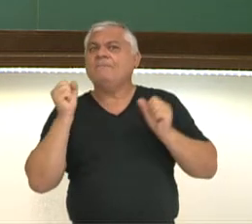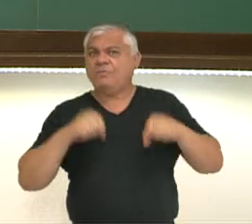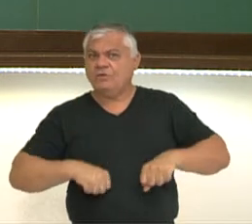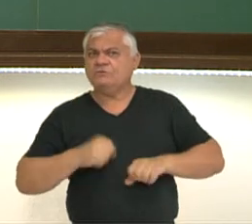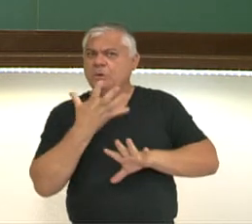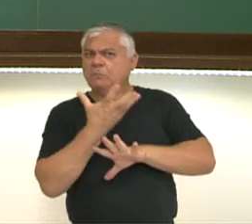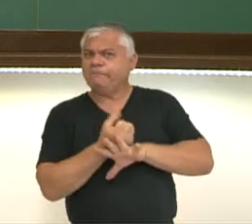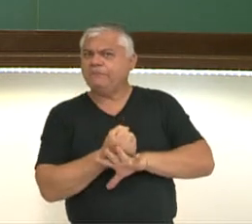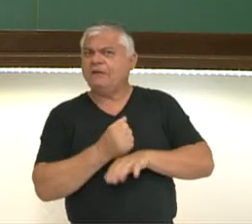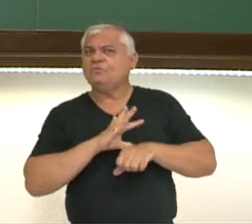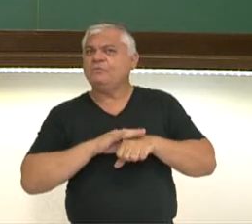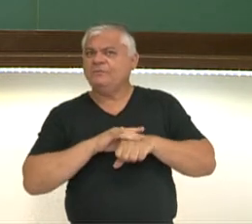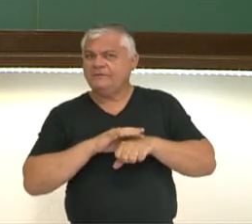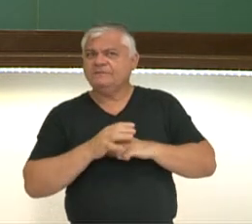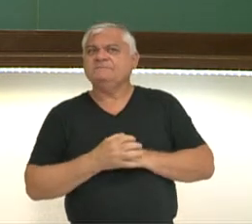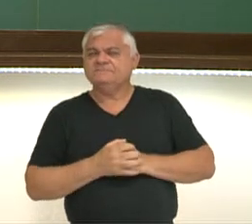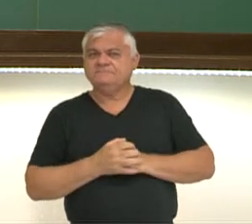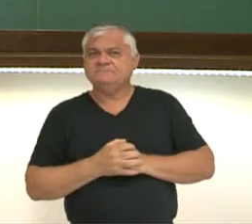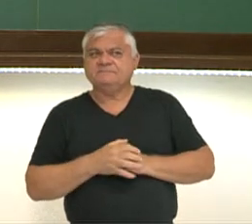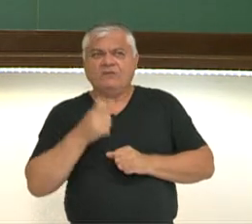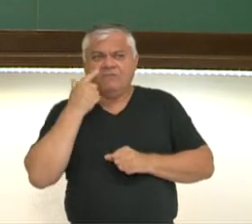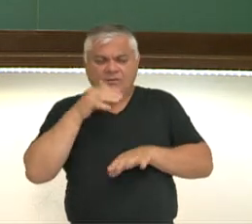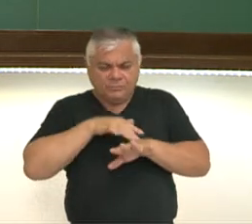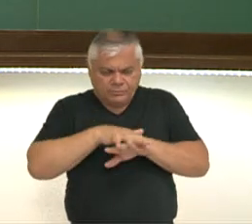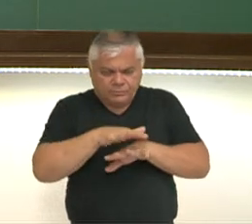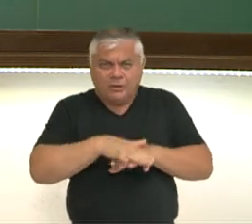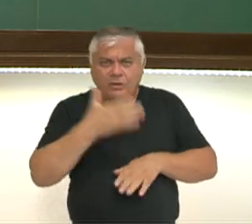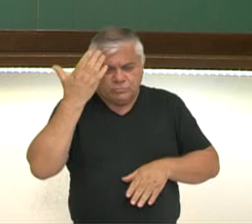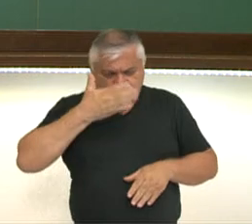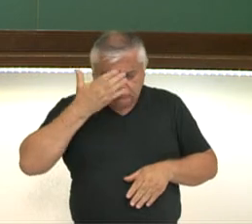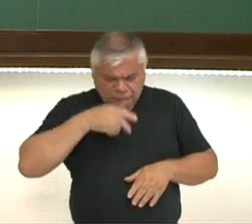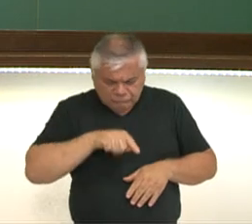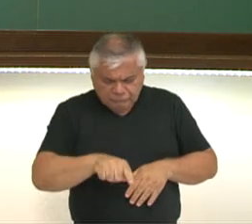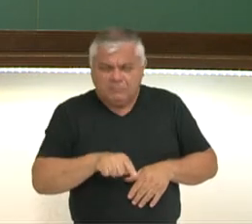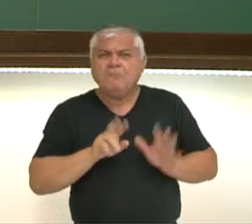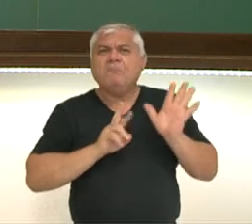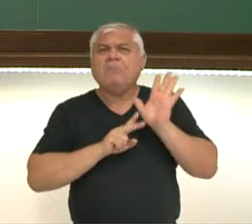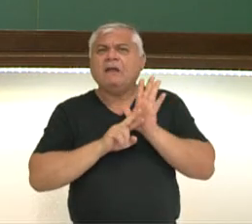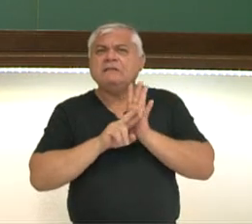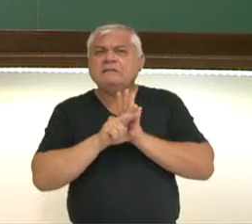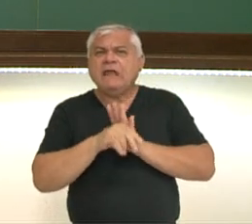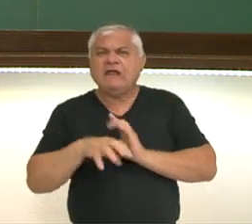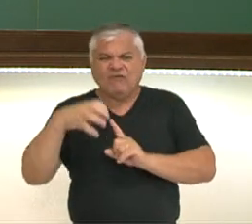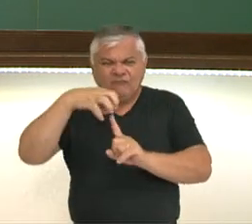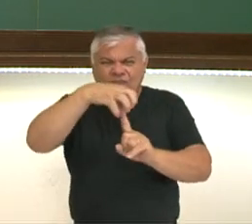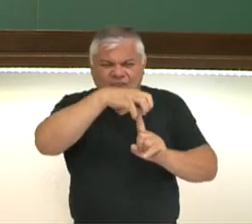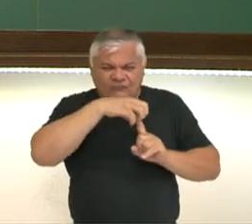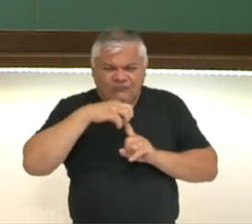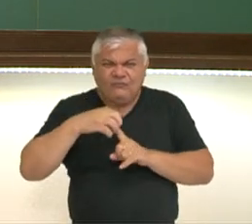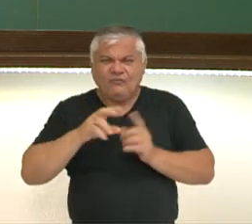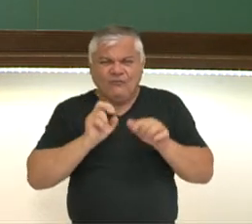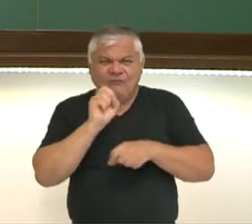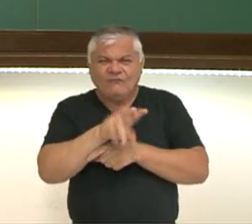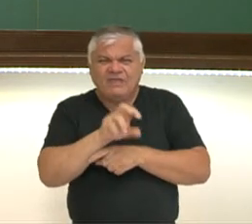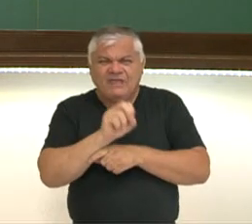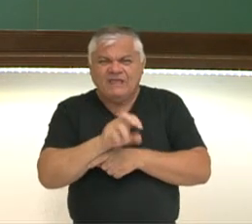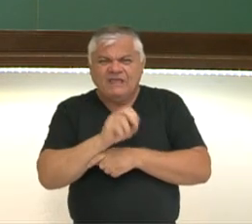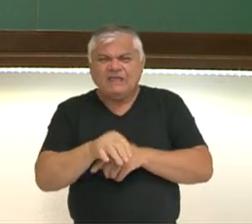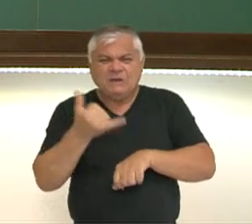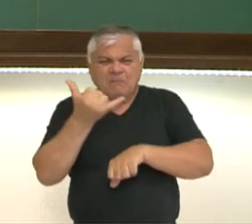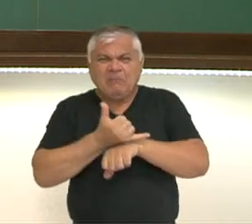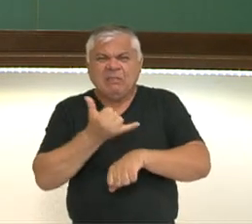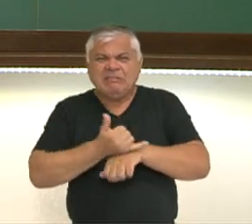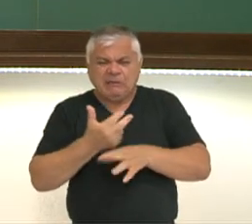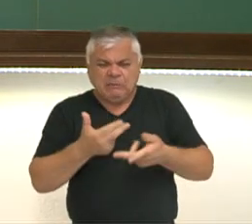nós não conseguimos aqui com os olhos identificar as bactérias os fungos vírus os